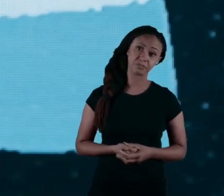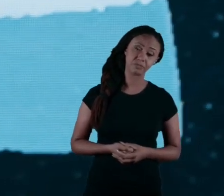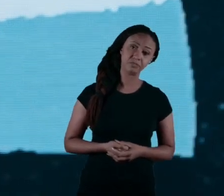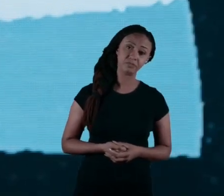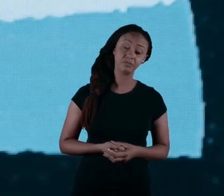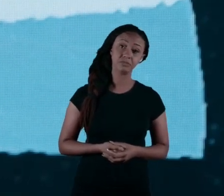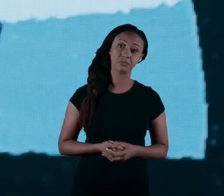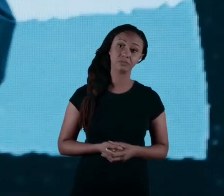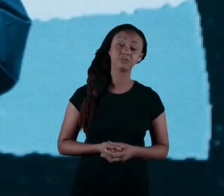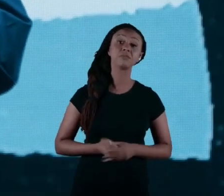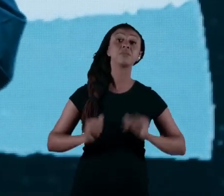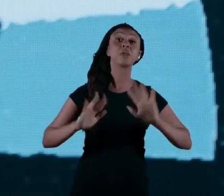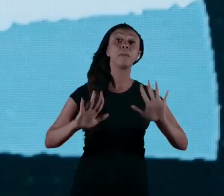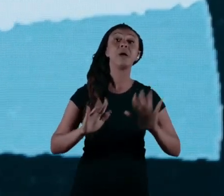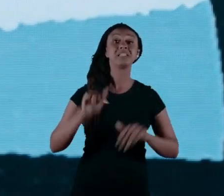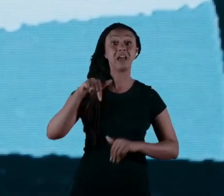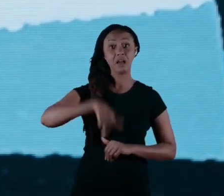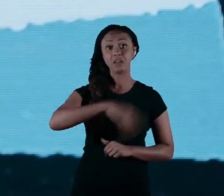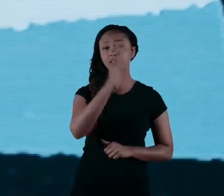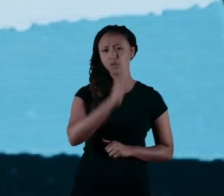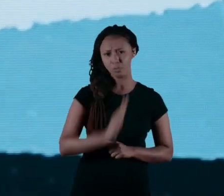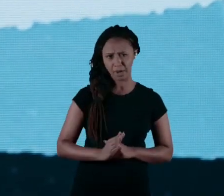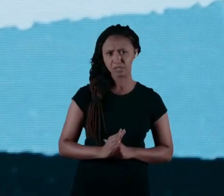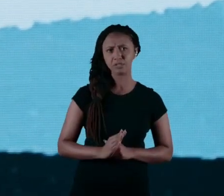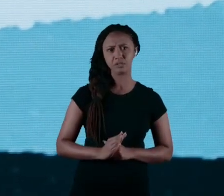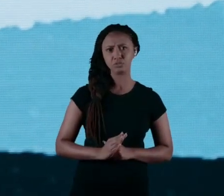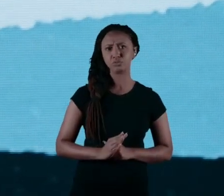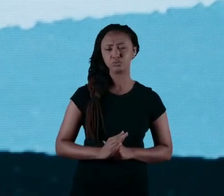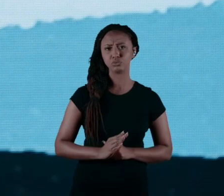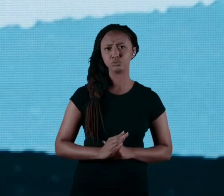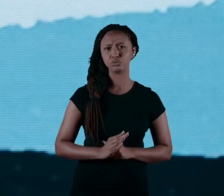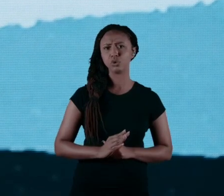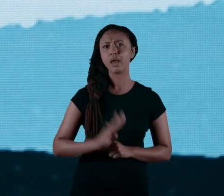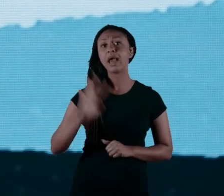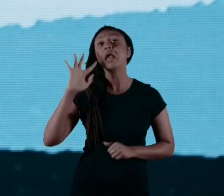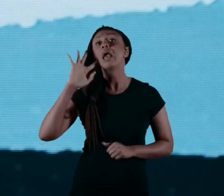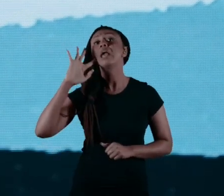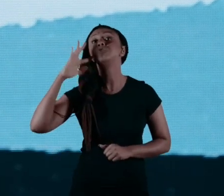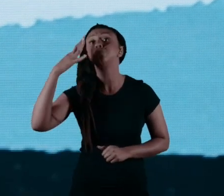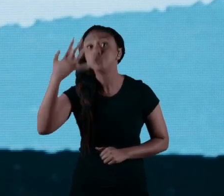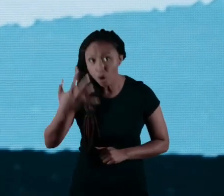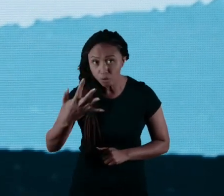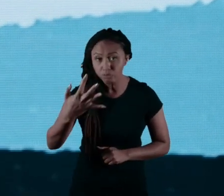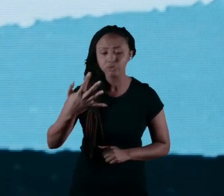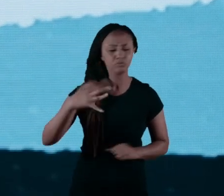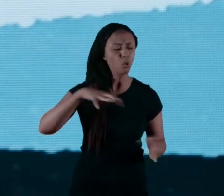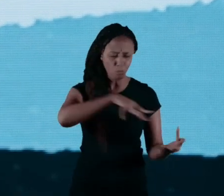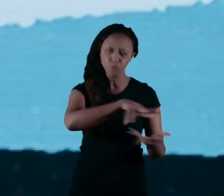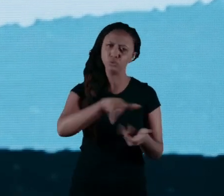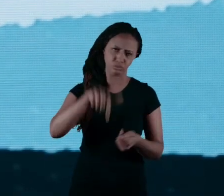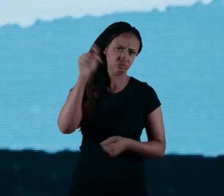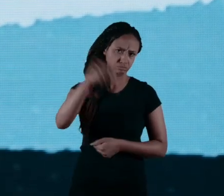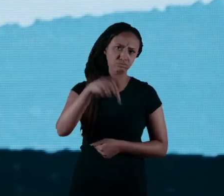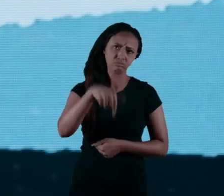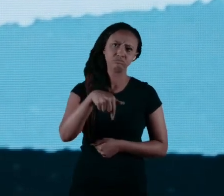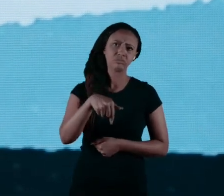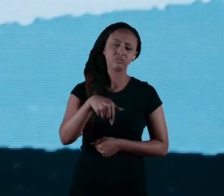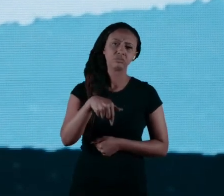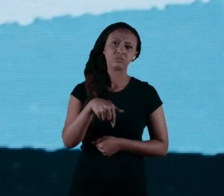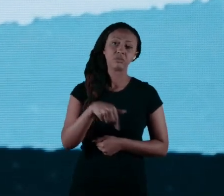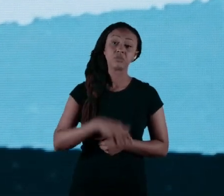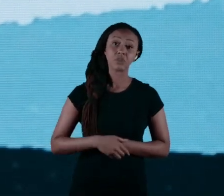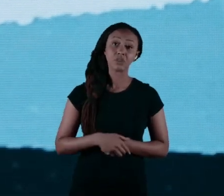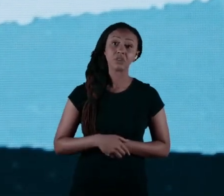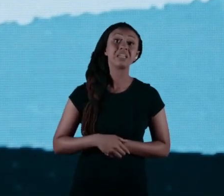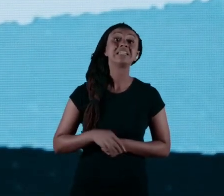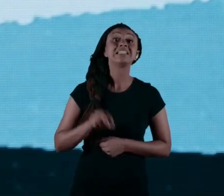A resposta para a igreja no Brasil e no mundo, irmãos, é quando a igreja não